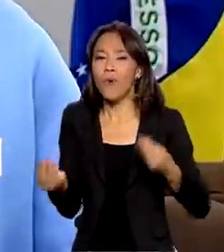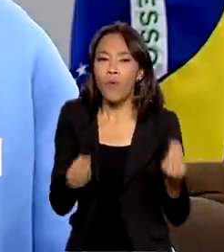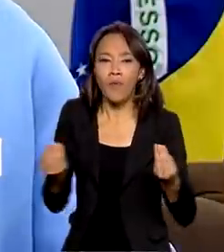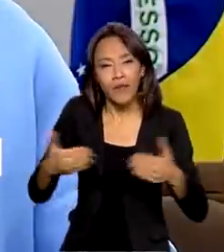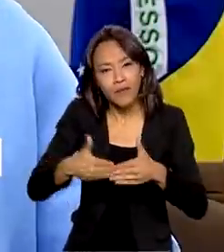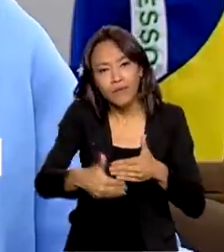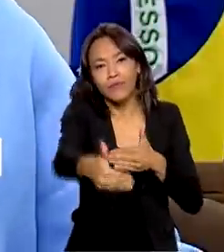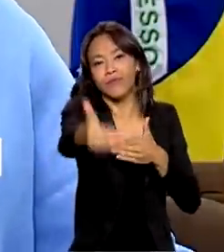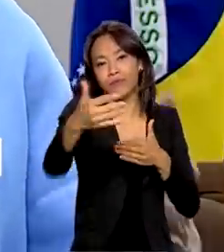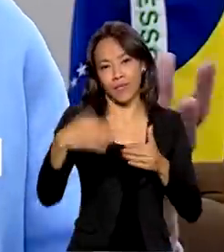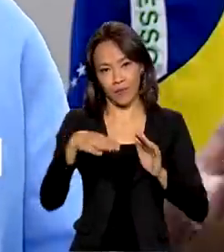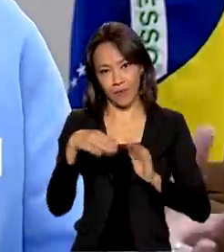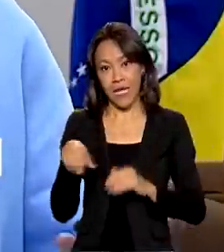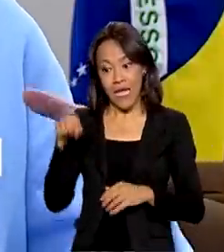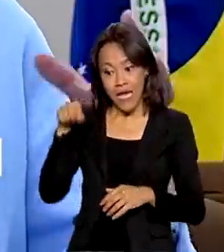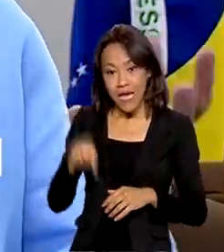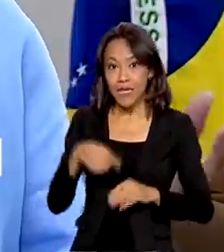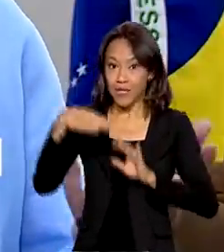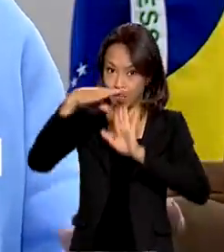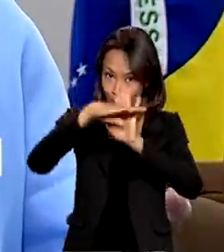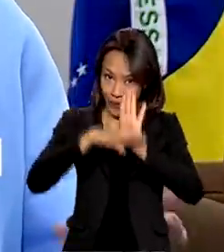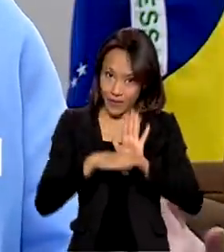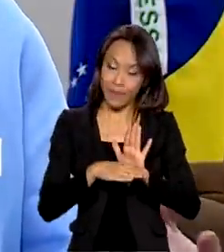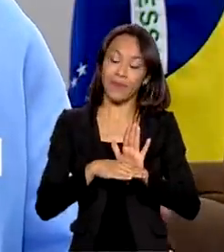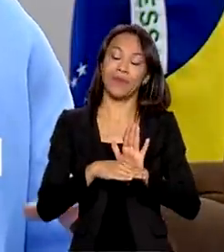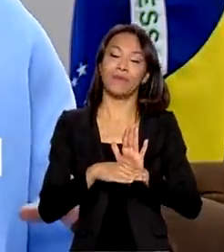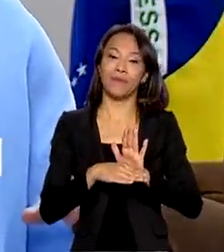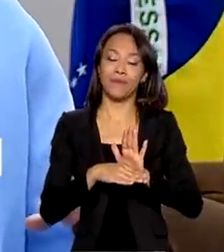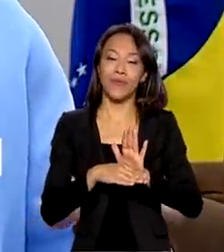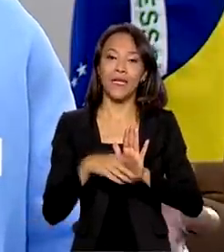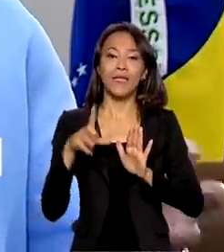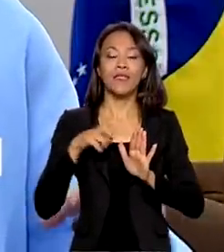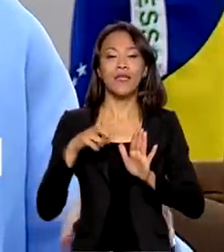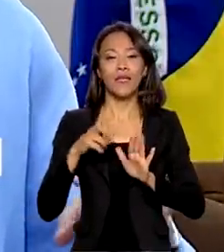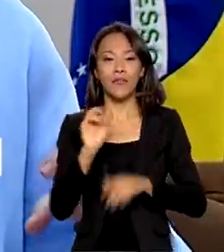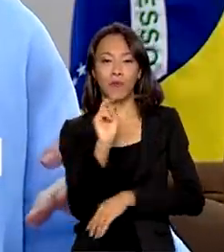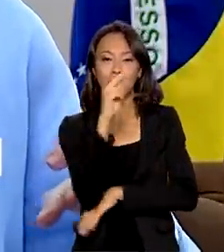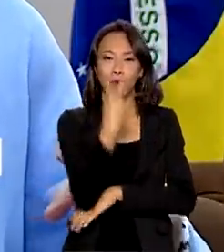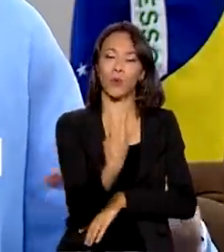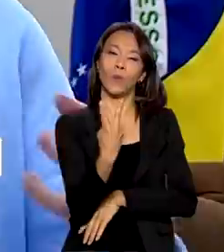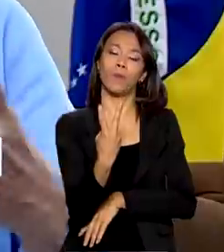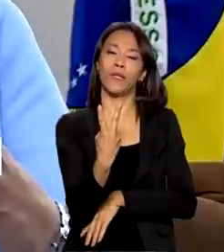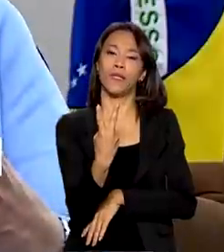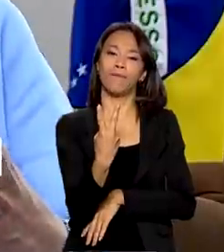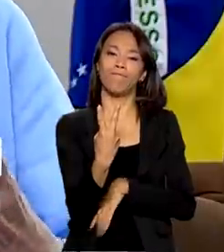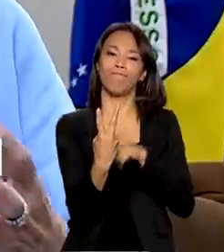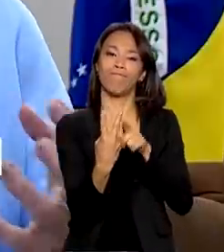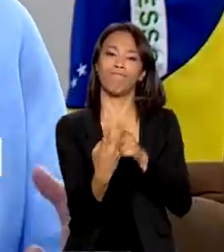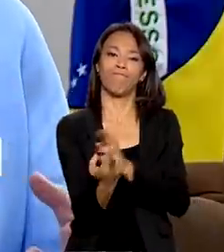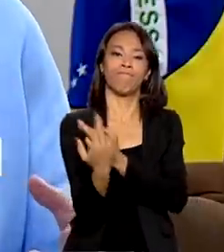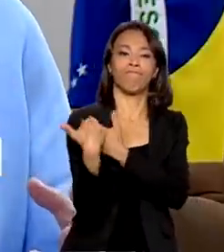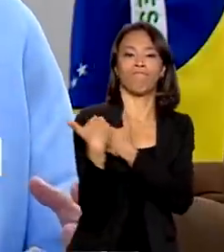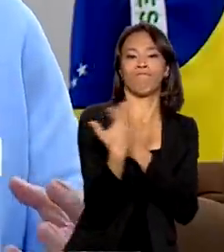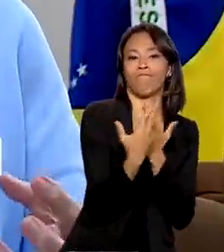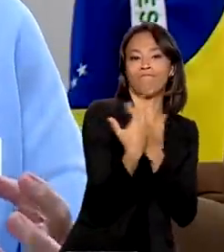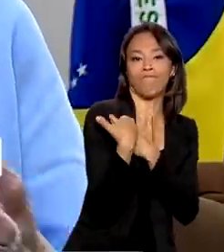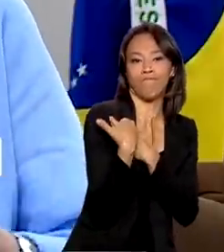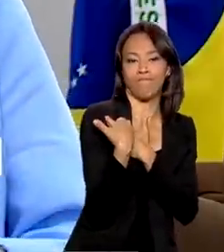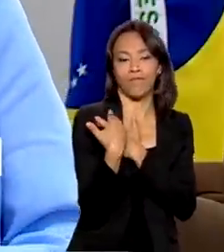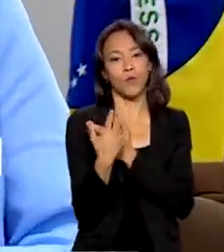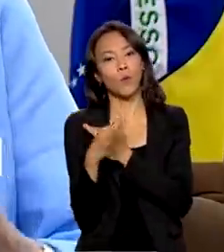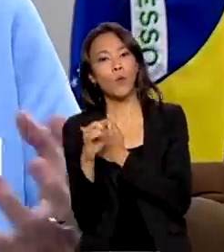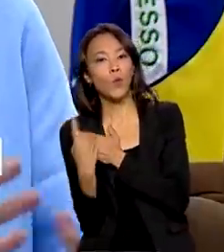Olha eu acho que esse programa ele tem uma dupla uma dupla função uma